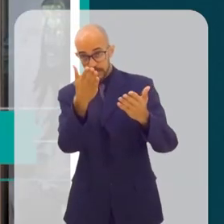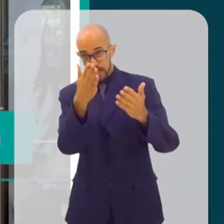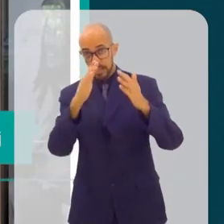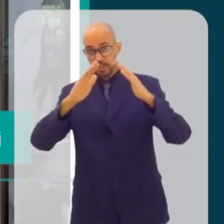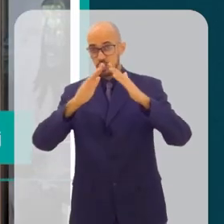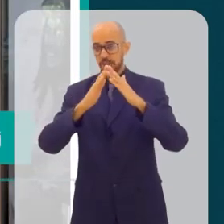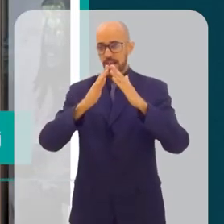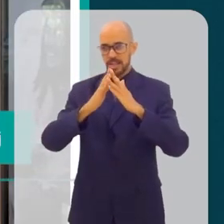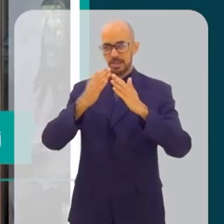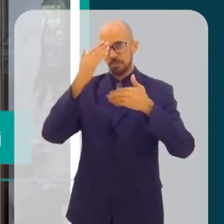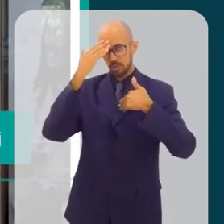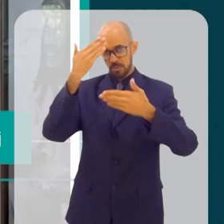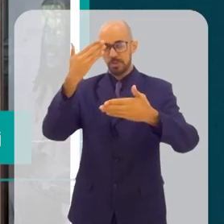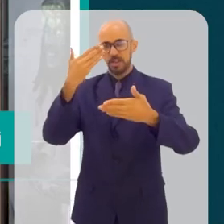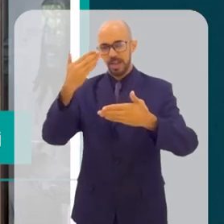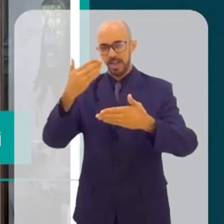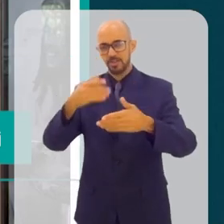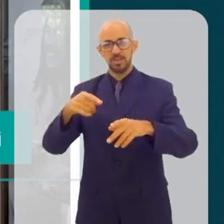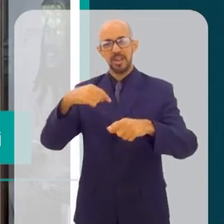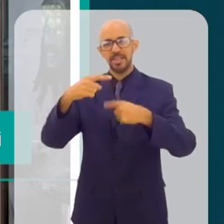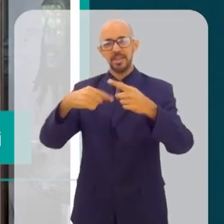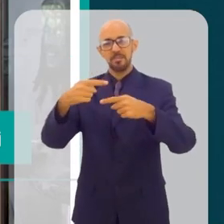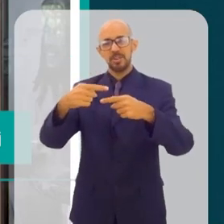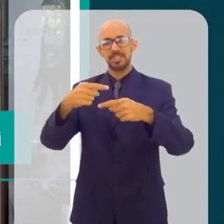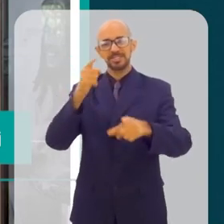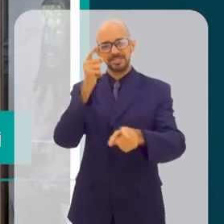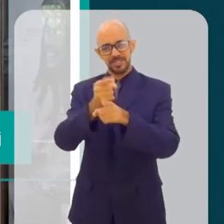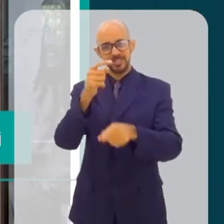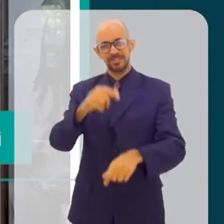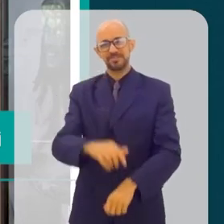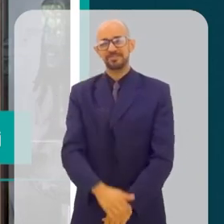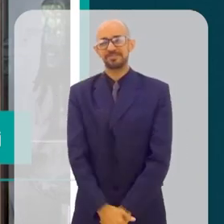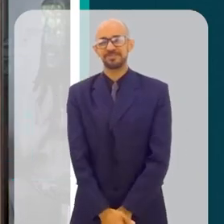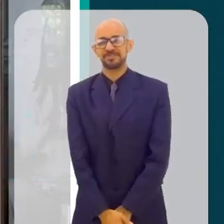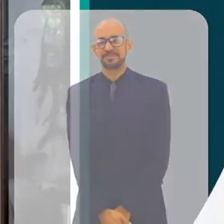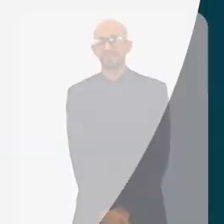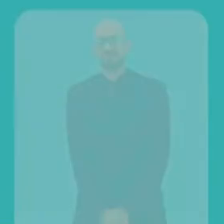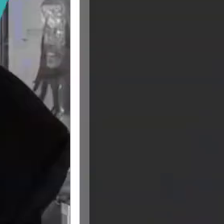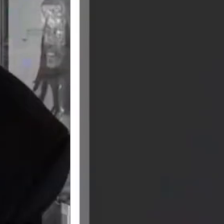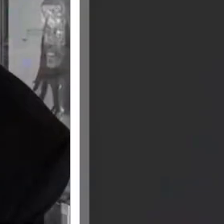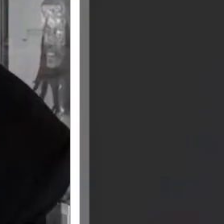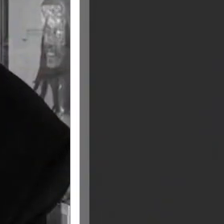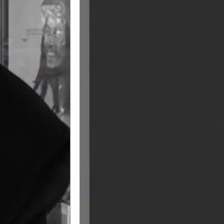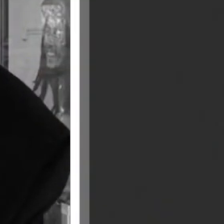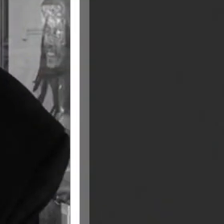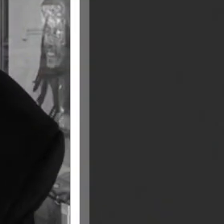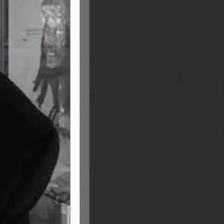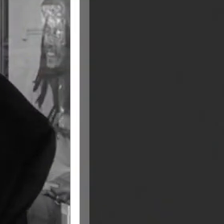você de casa, muito obrigado pela companhia e até o próximo encontro. Eu te espero.